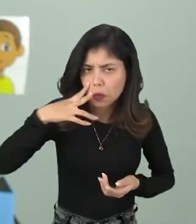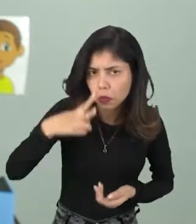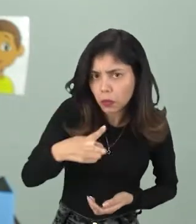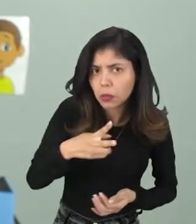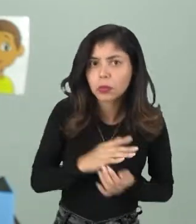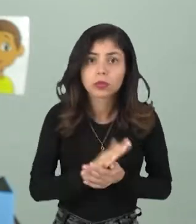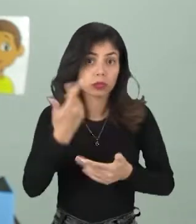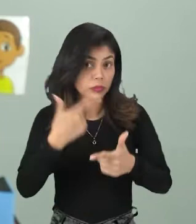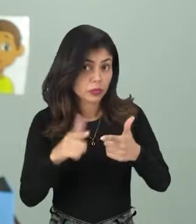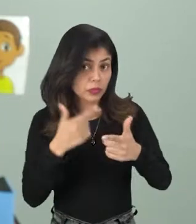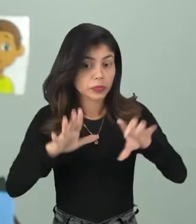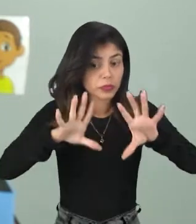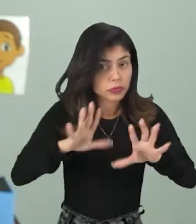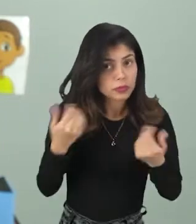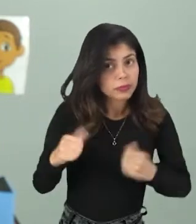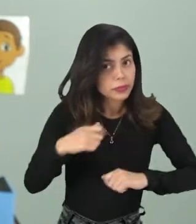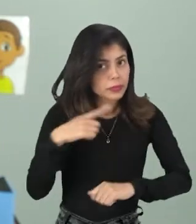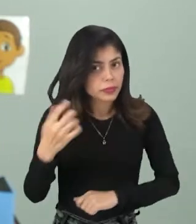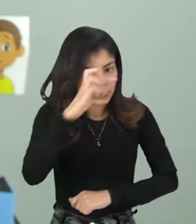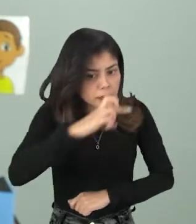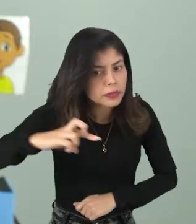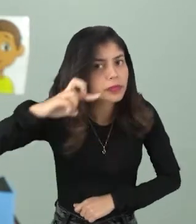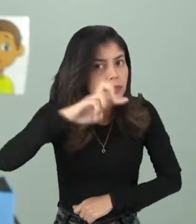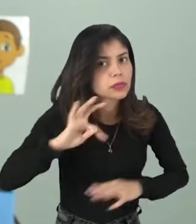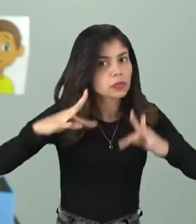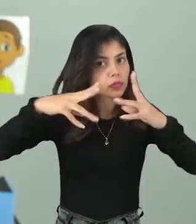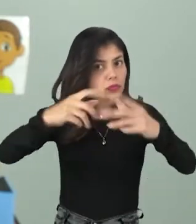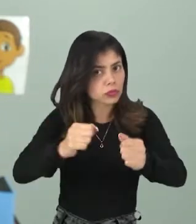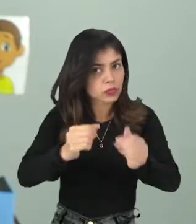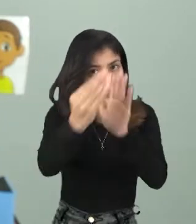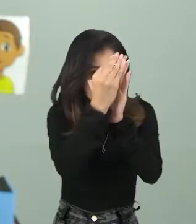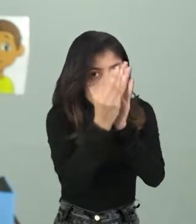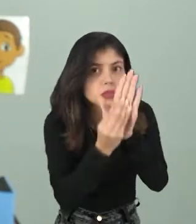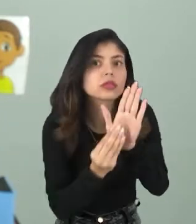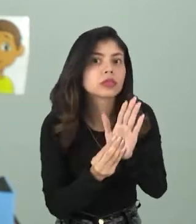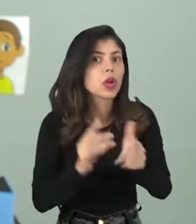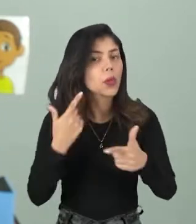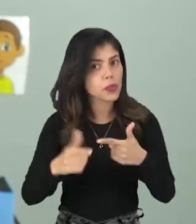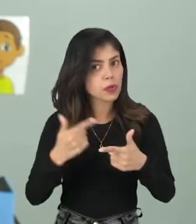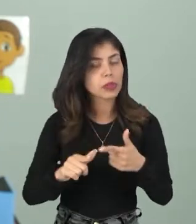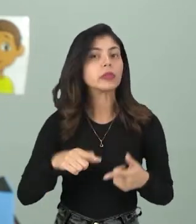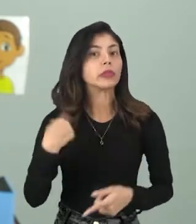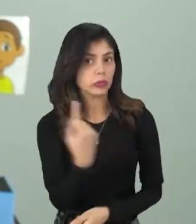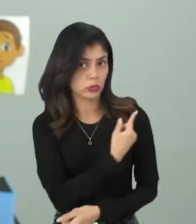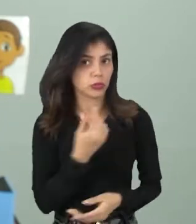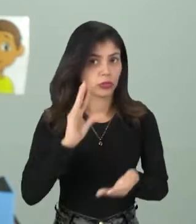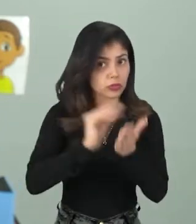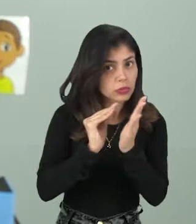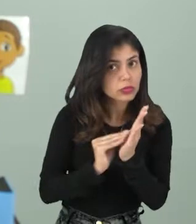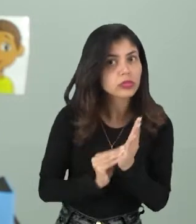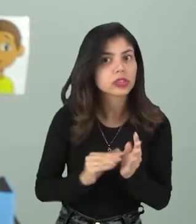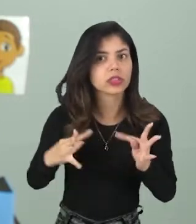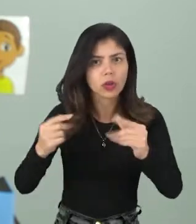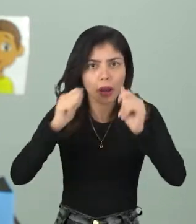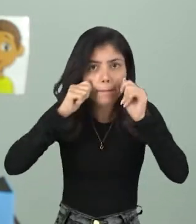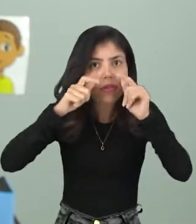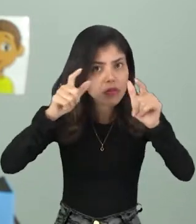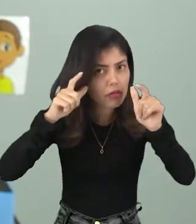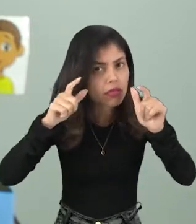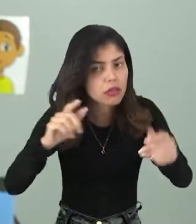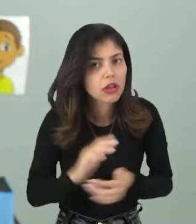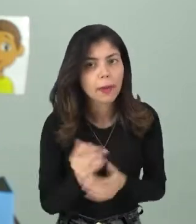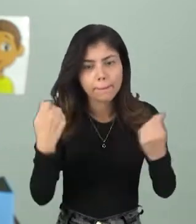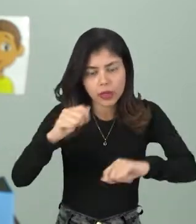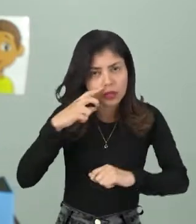deparamos com uma situação nós precisamos analisar todos os dados que e ela nos dá atentamente isso